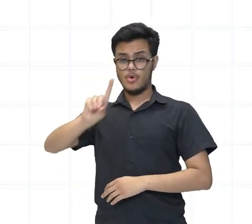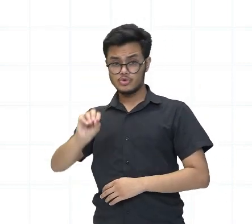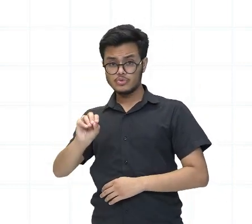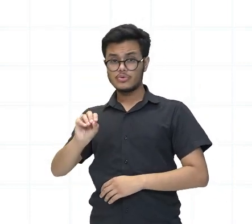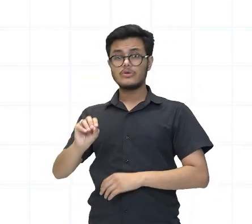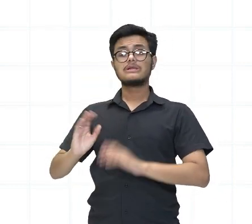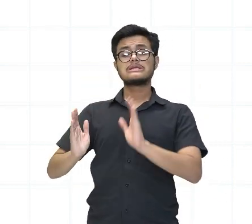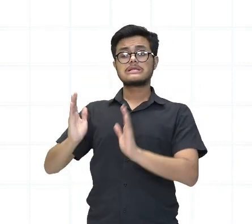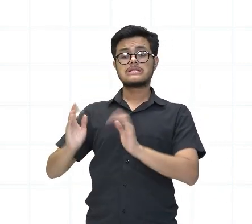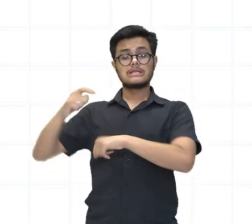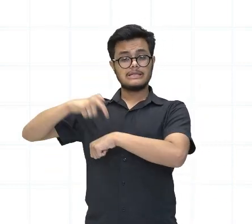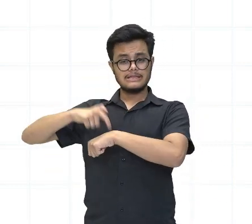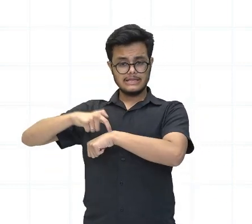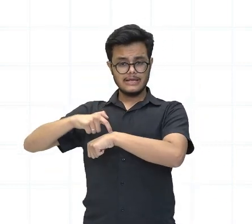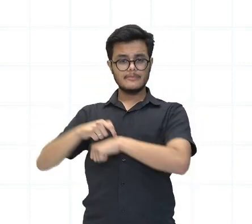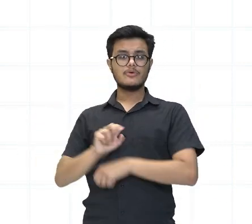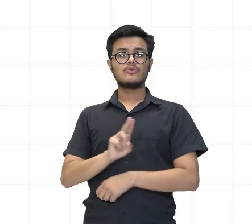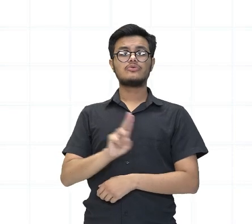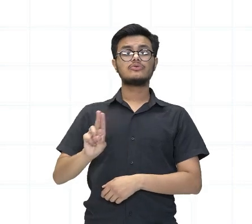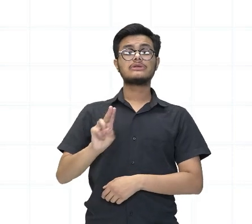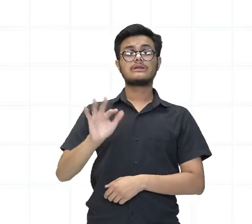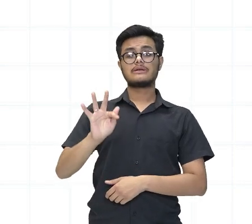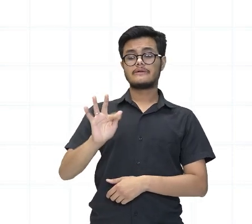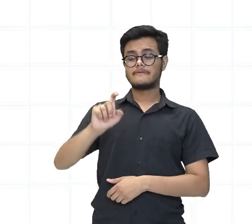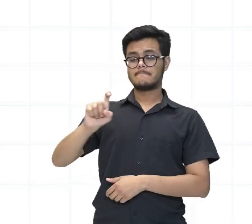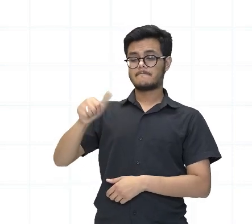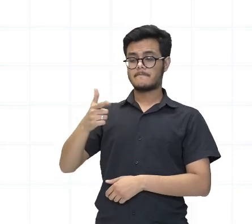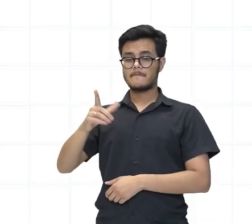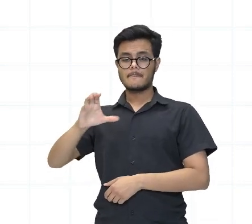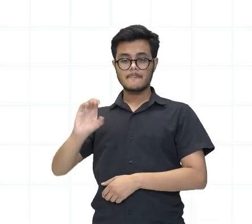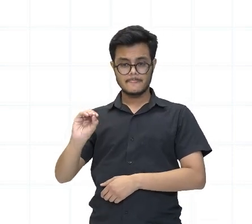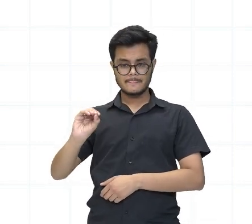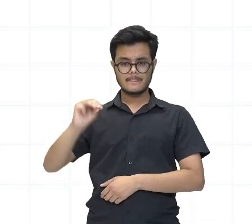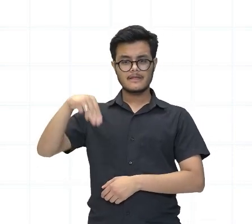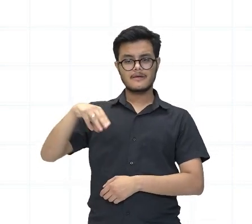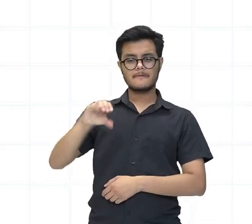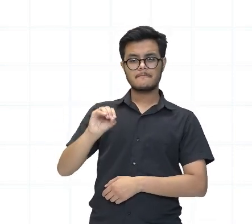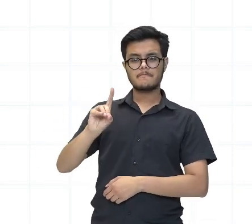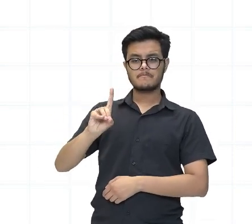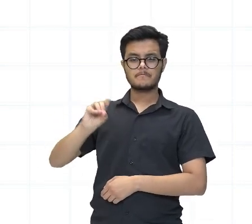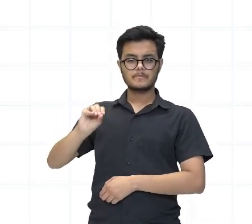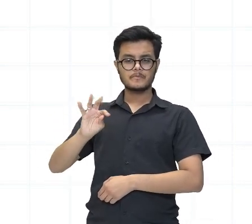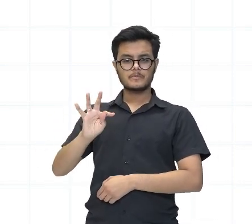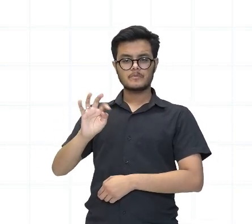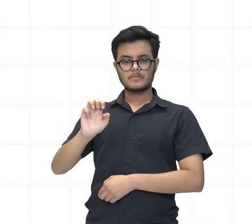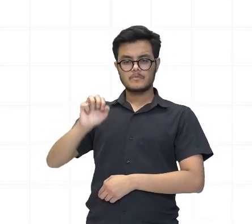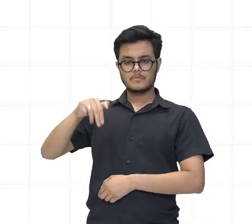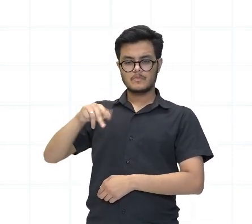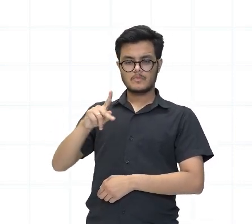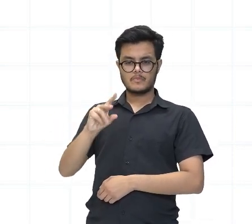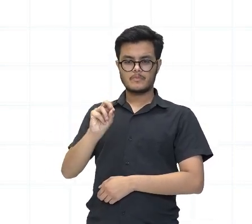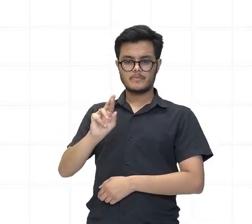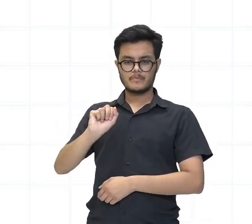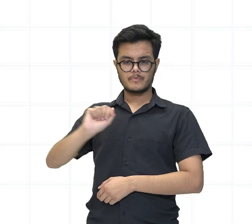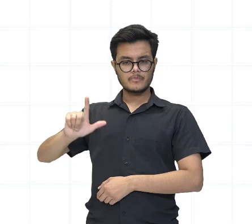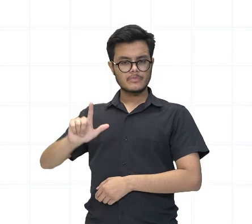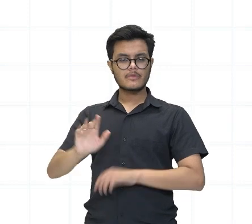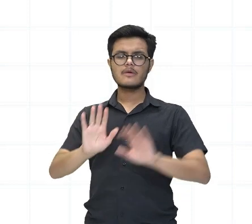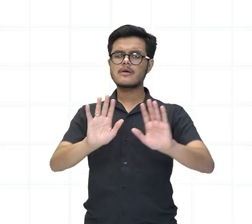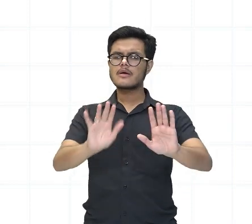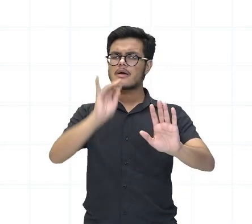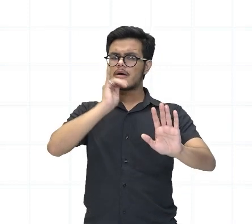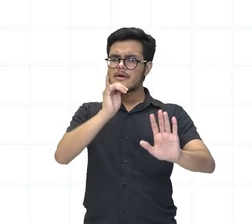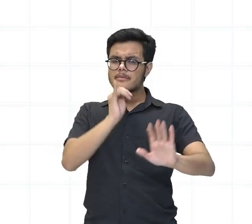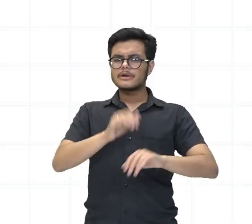que nós chamamos de flexão modo temporal, tá? E aí, de novo, retomando aquele meu exemplo,